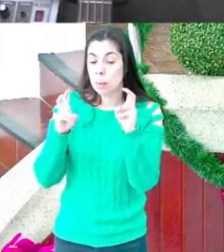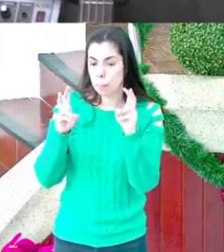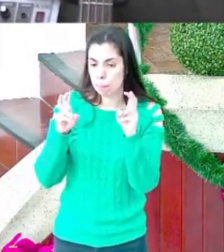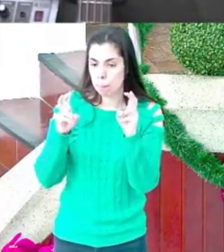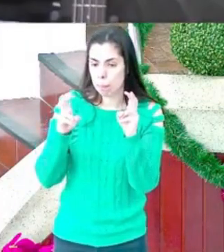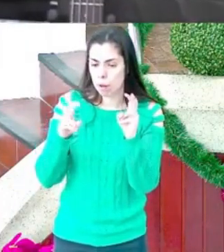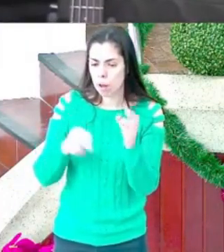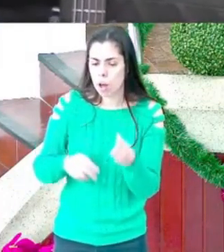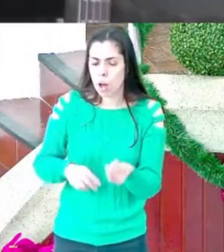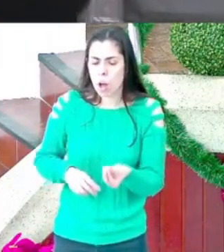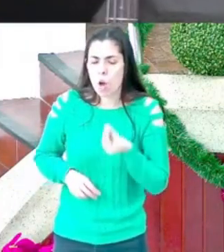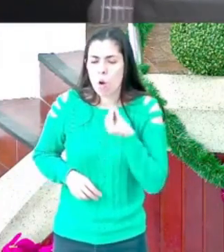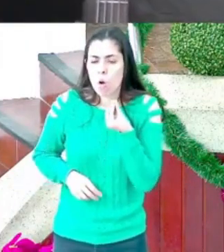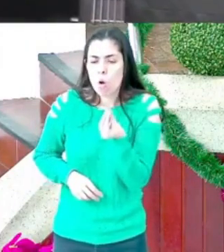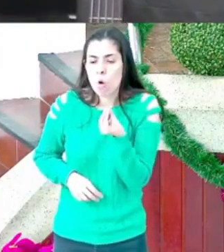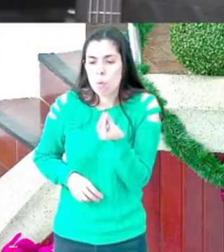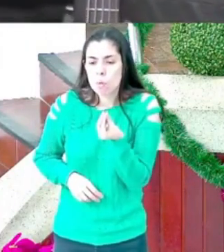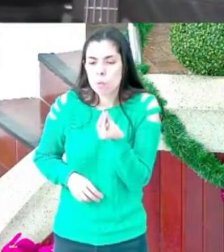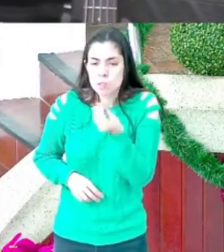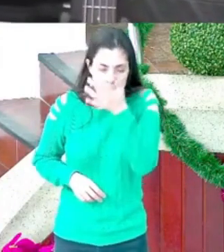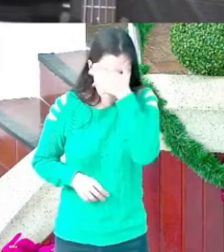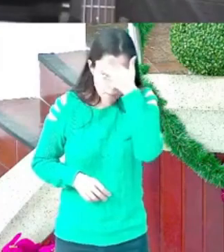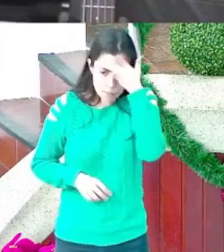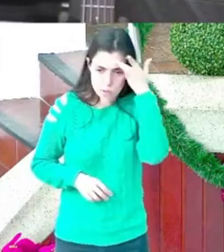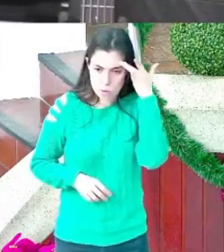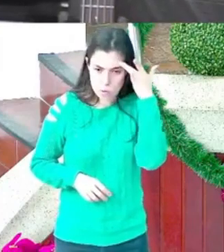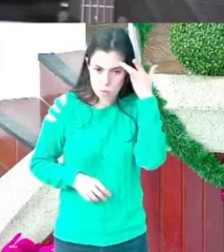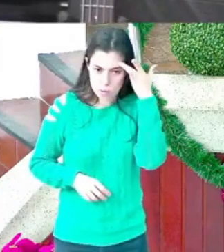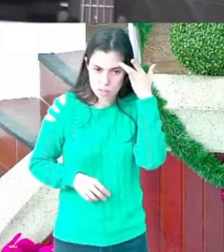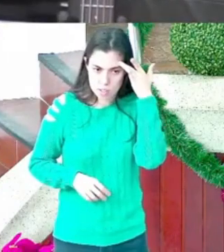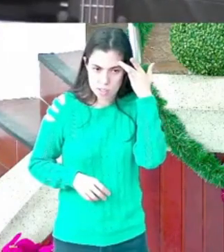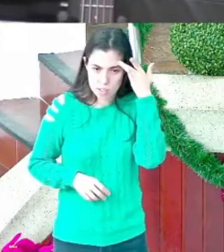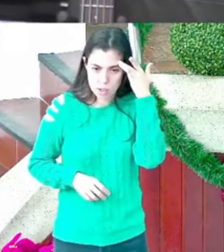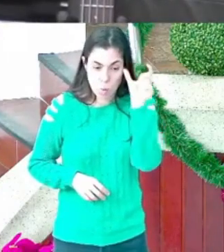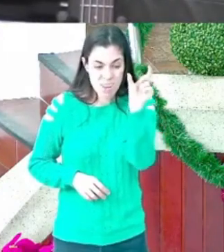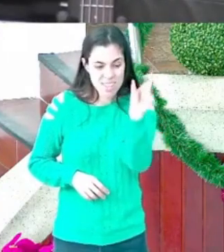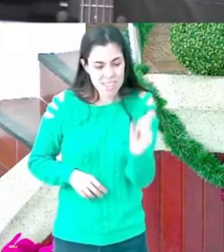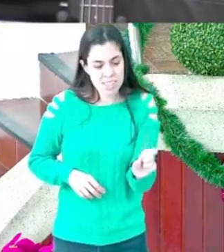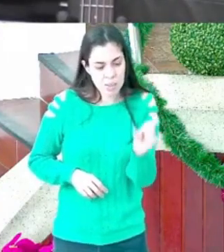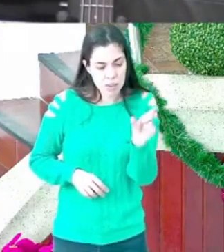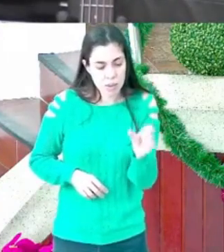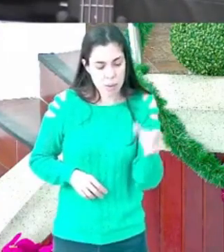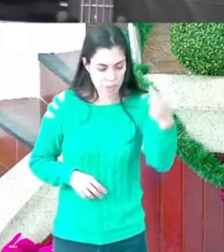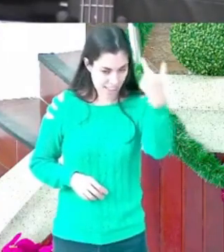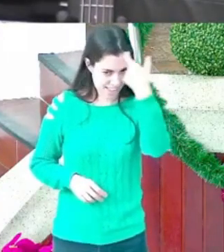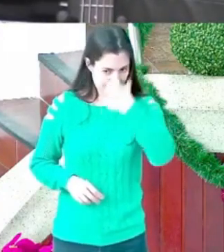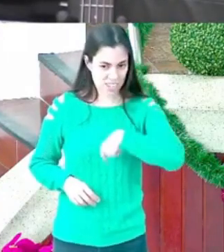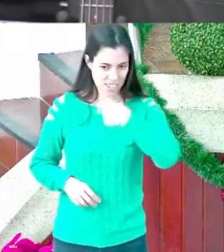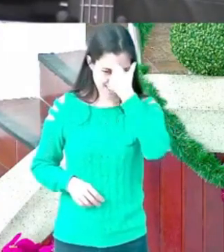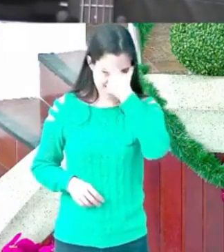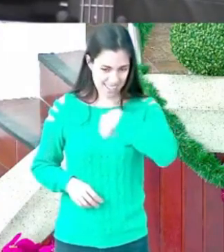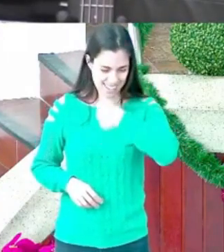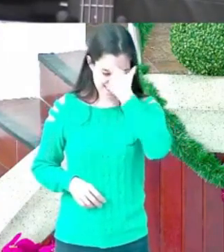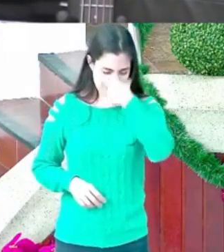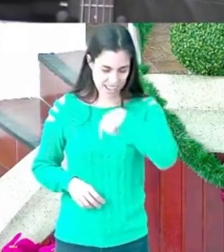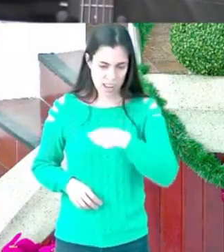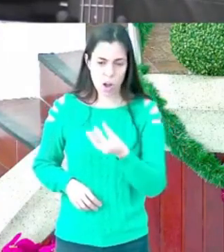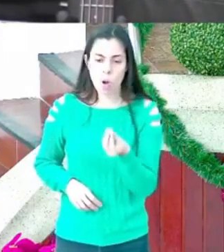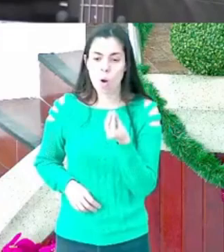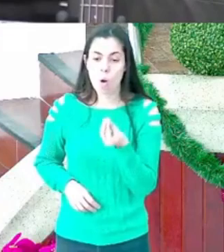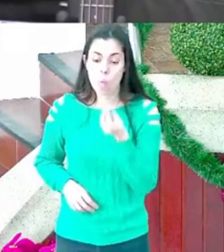ser um discípulo de Jesus. Então, as bem-aventuranças vão nos falar a respeito